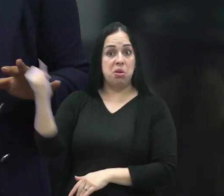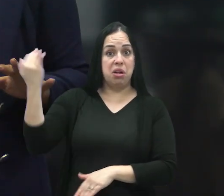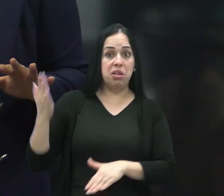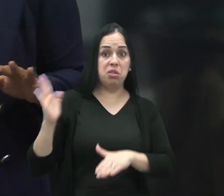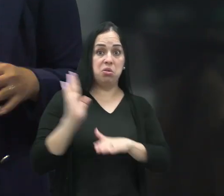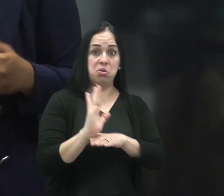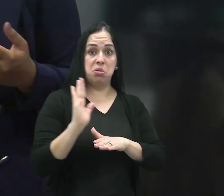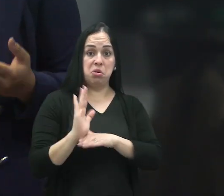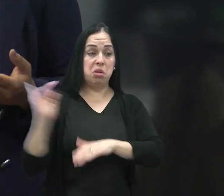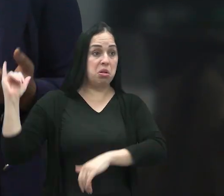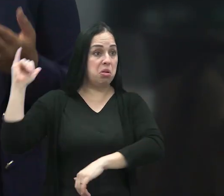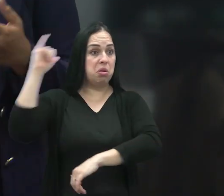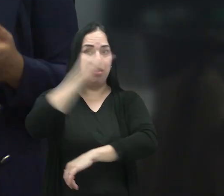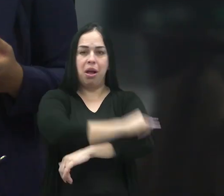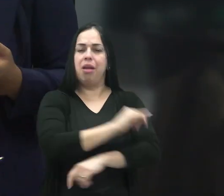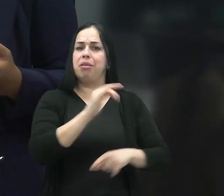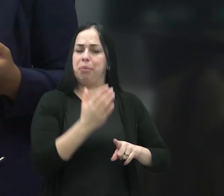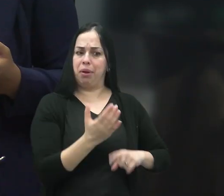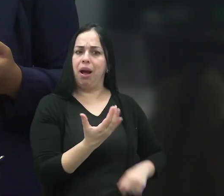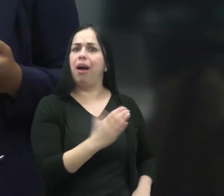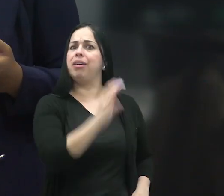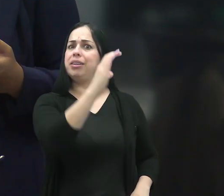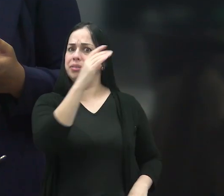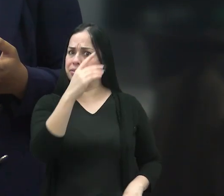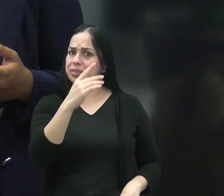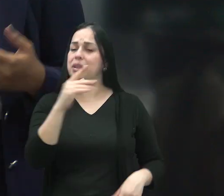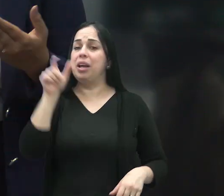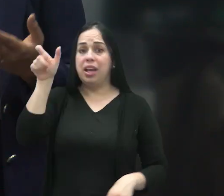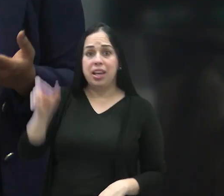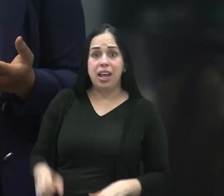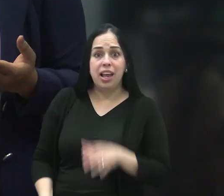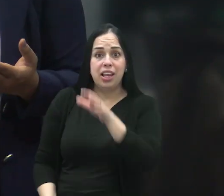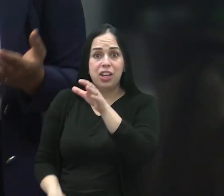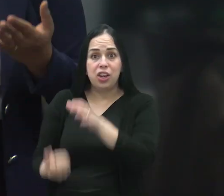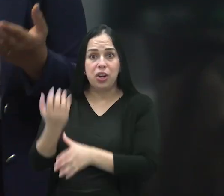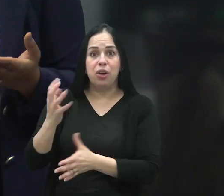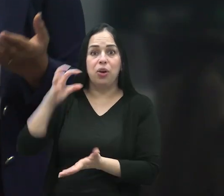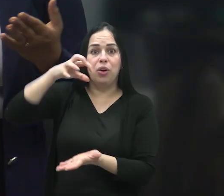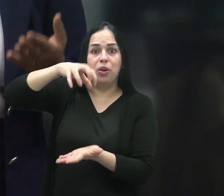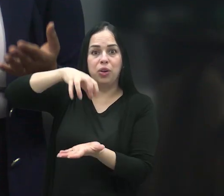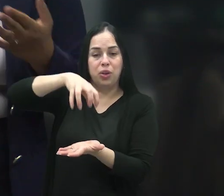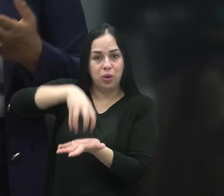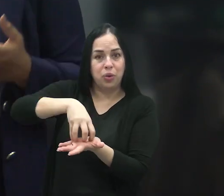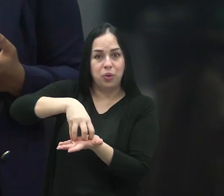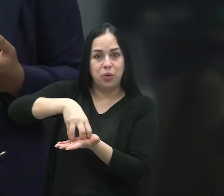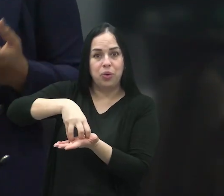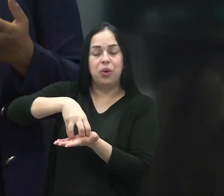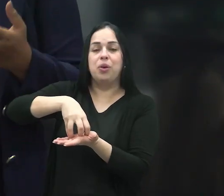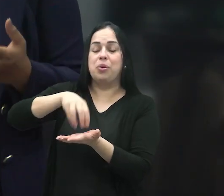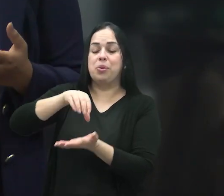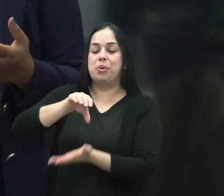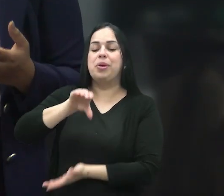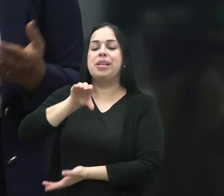fundamental no desenvolvimento da aviação e da ciência aeronáutica no Brasil. Foi ele que fundou o Centro Técnico Aeroespacial, o CTA,